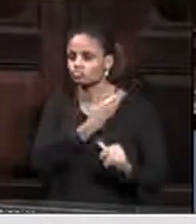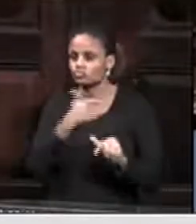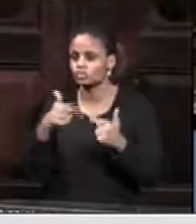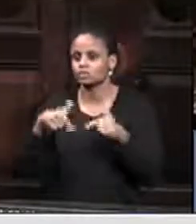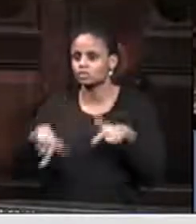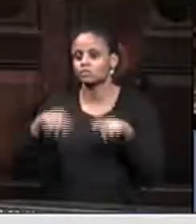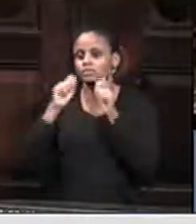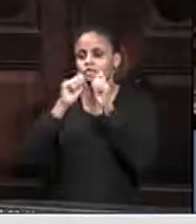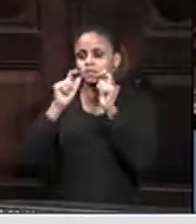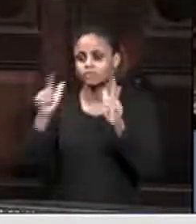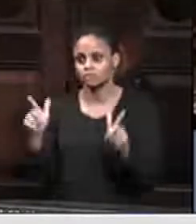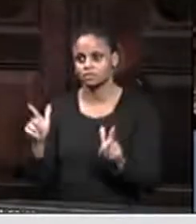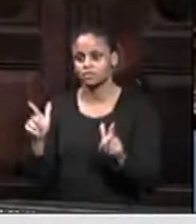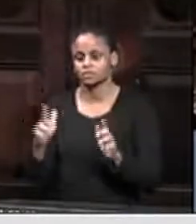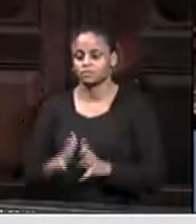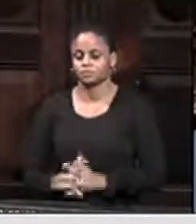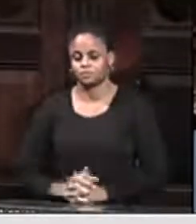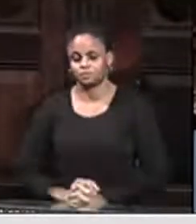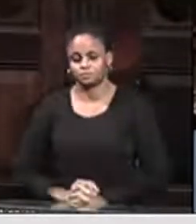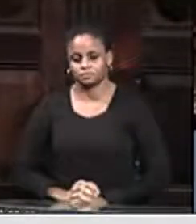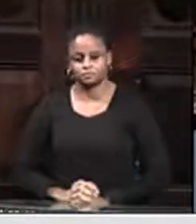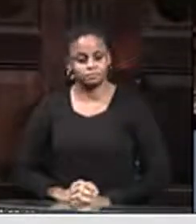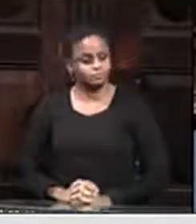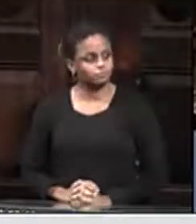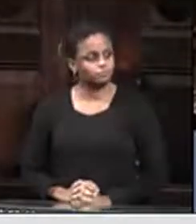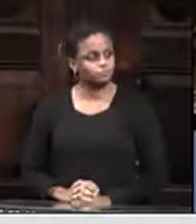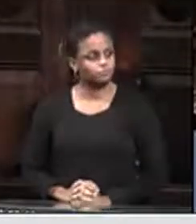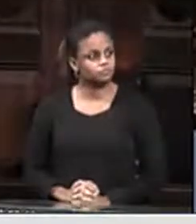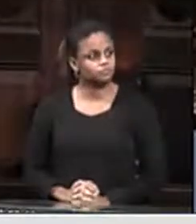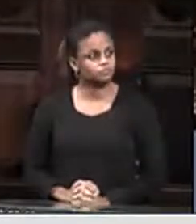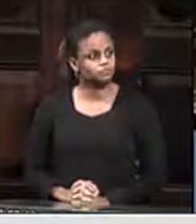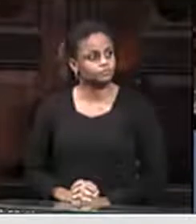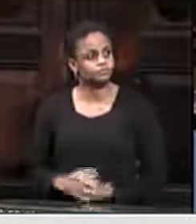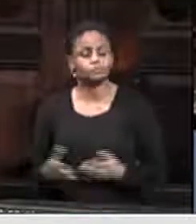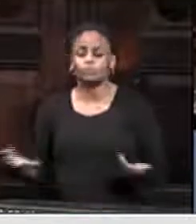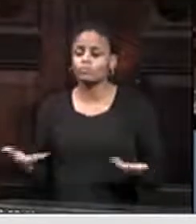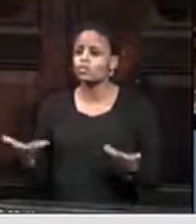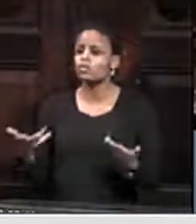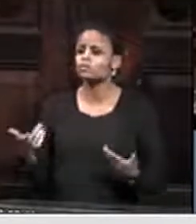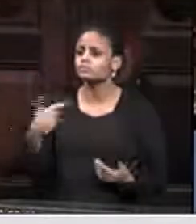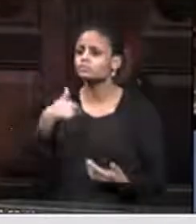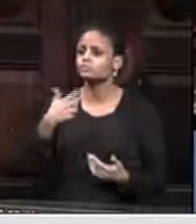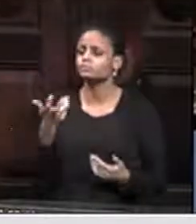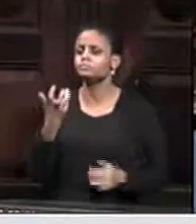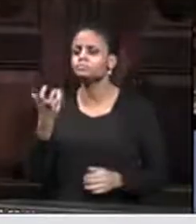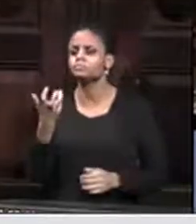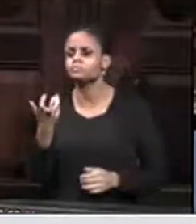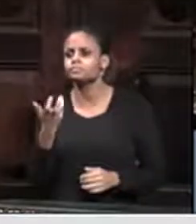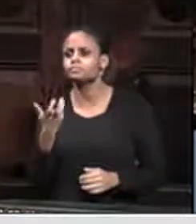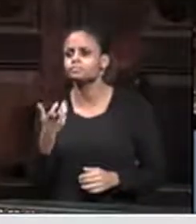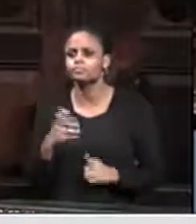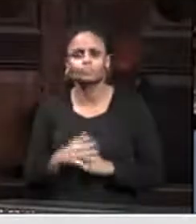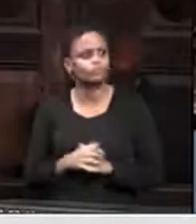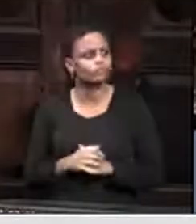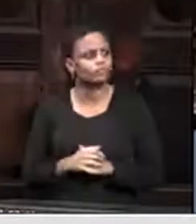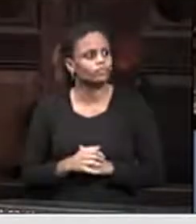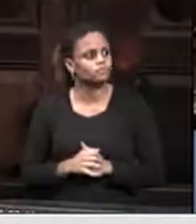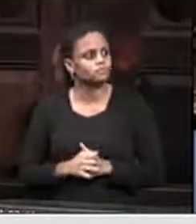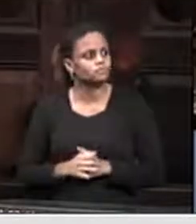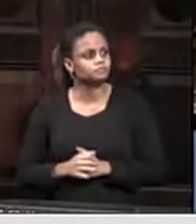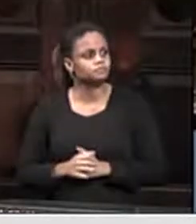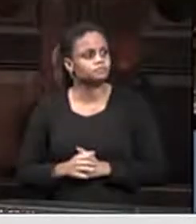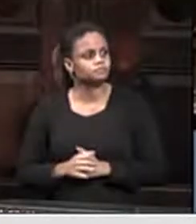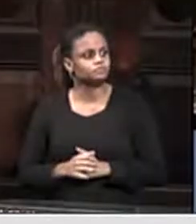Assembleia Legislativa. Senhor presidente, eu quero, como tenho feito, fazer aqui uma nota